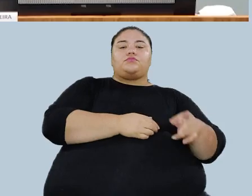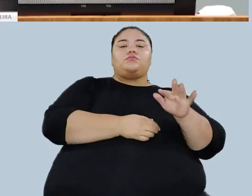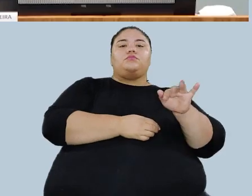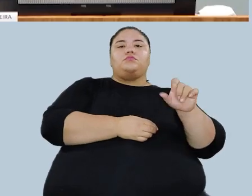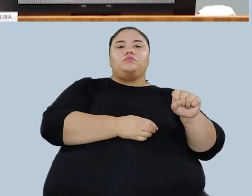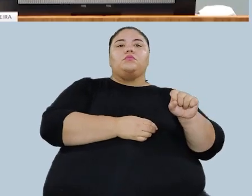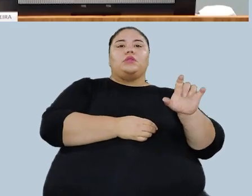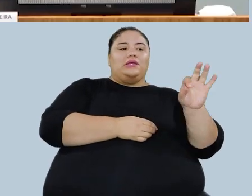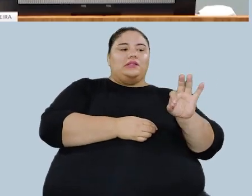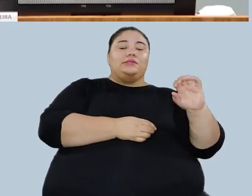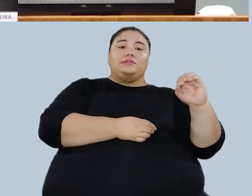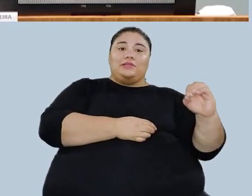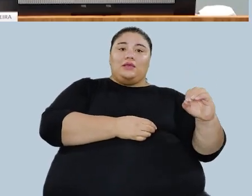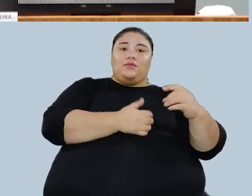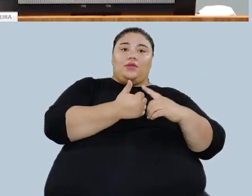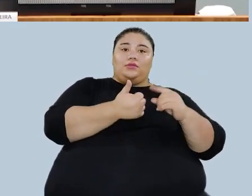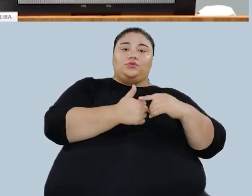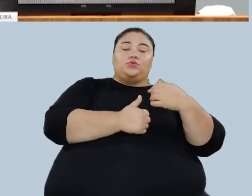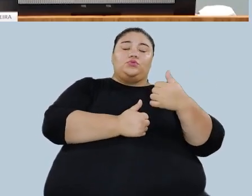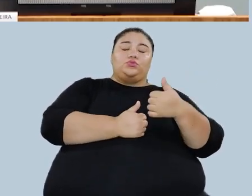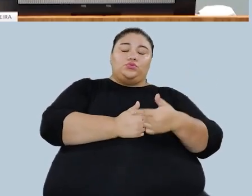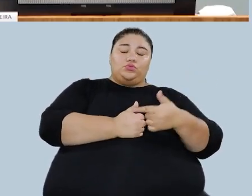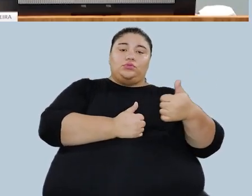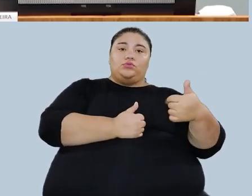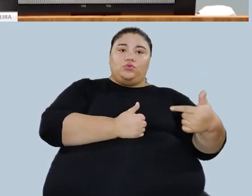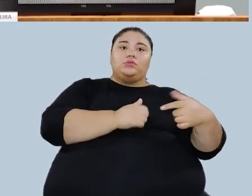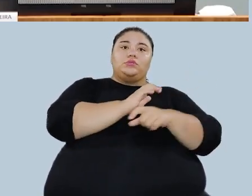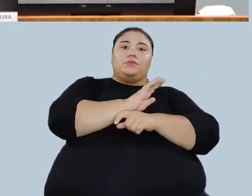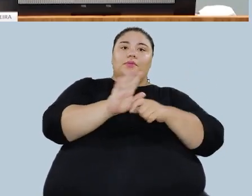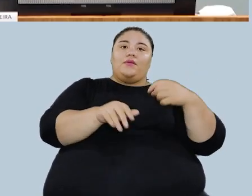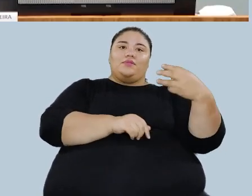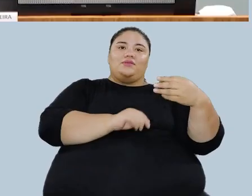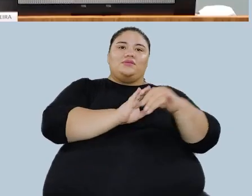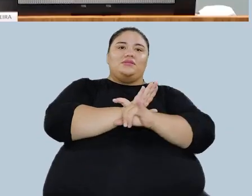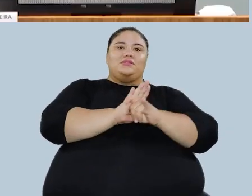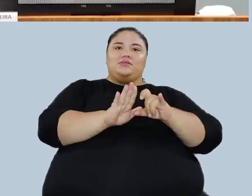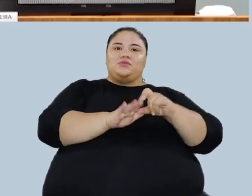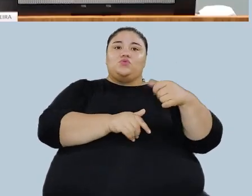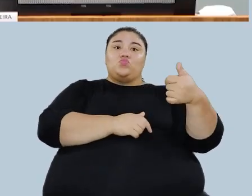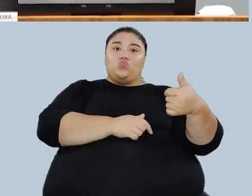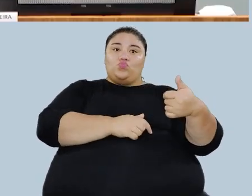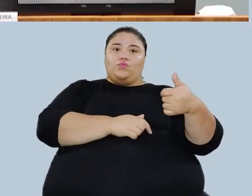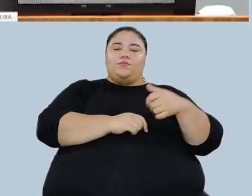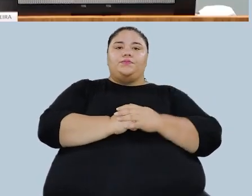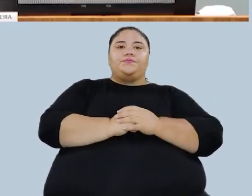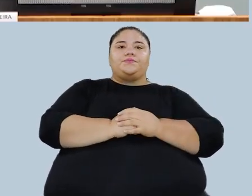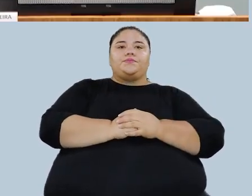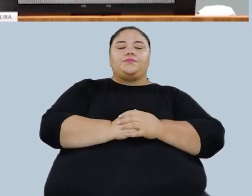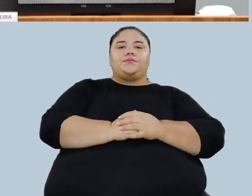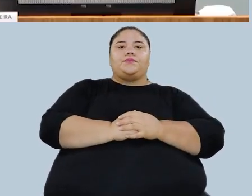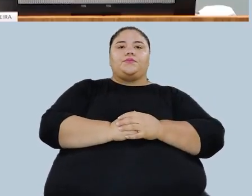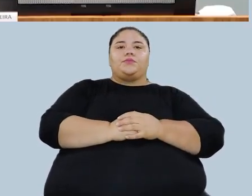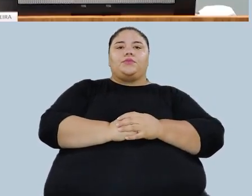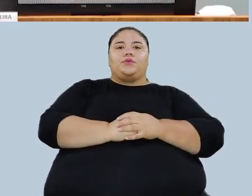alíquota zero, no artigo 212, parágrafo 3º, inciso 1, né? E